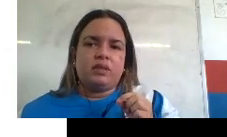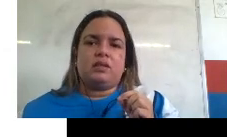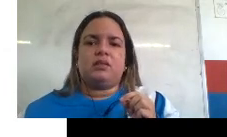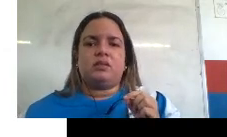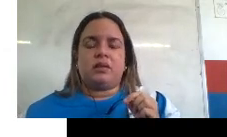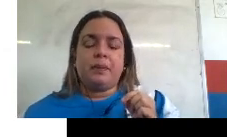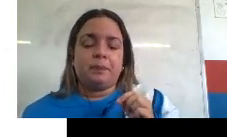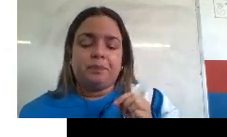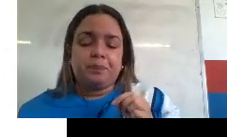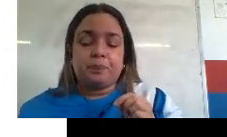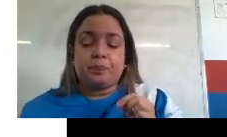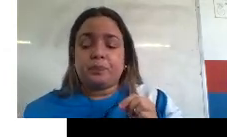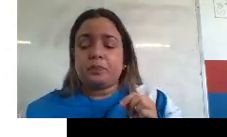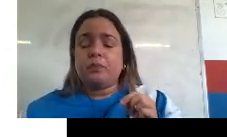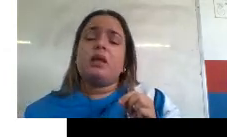direito à vida.